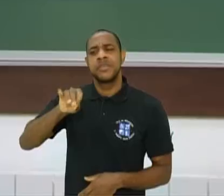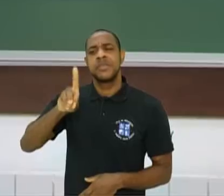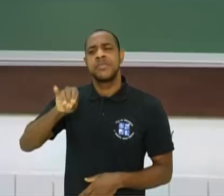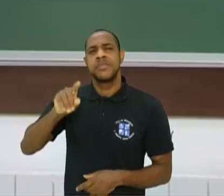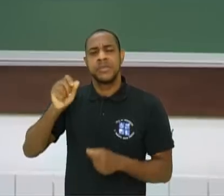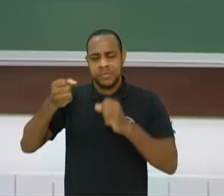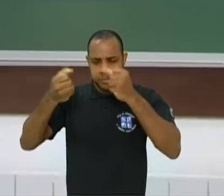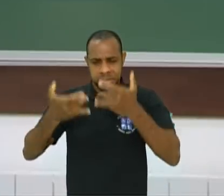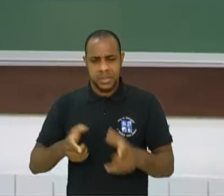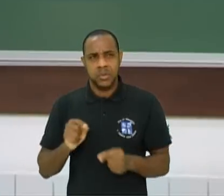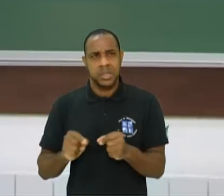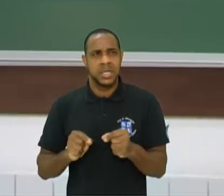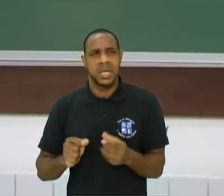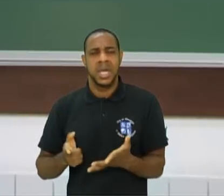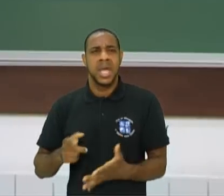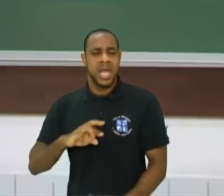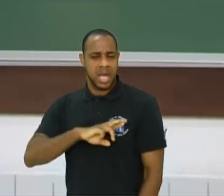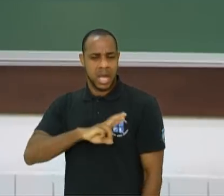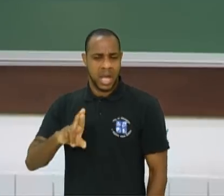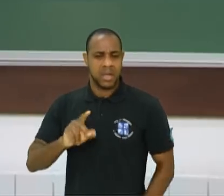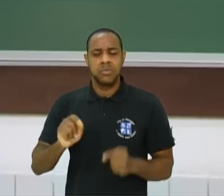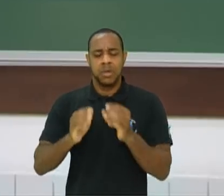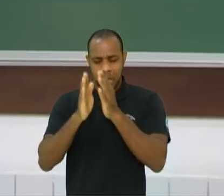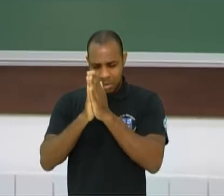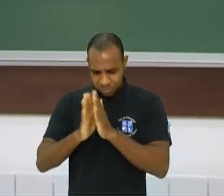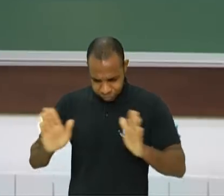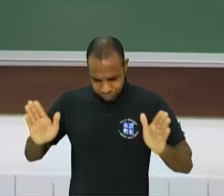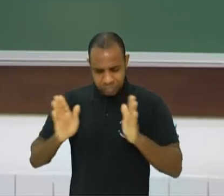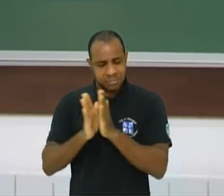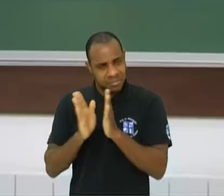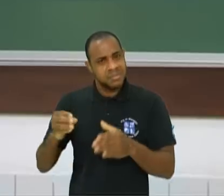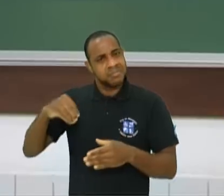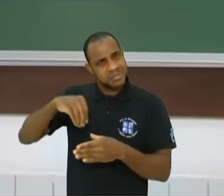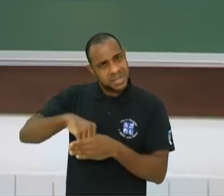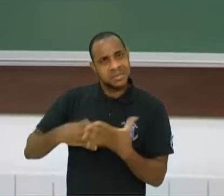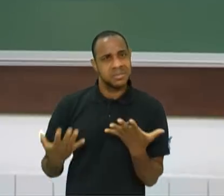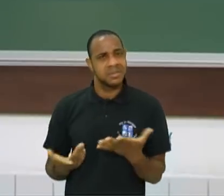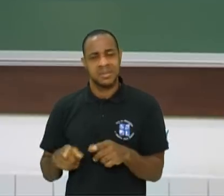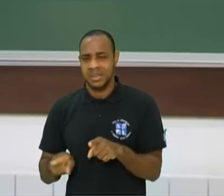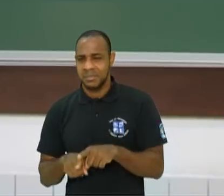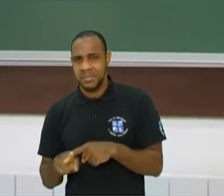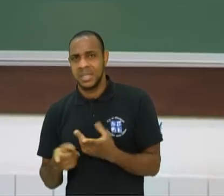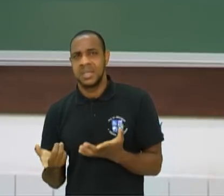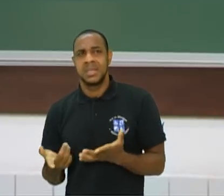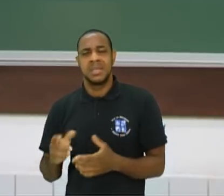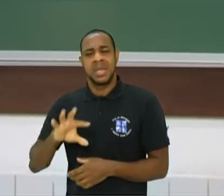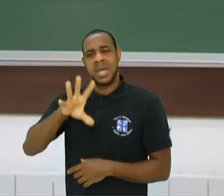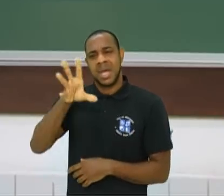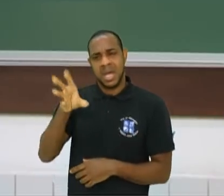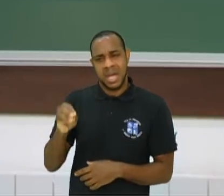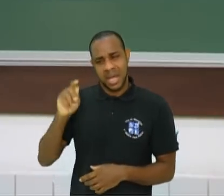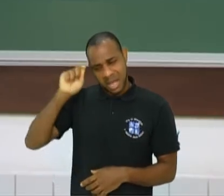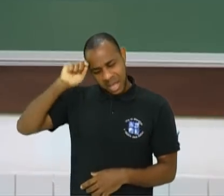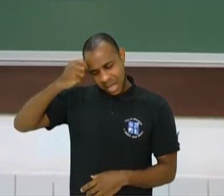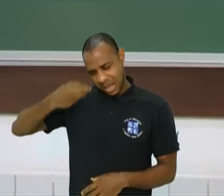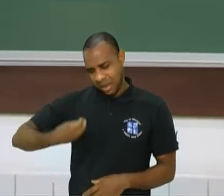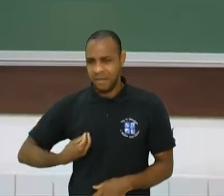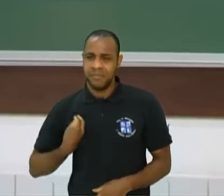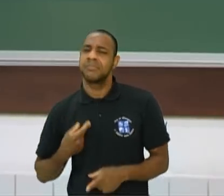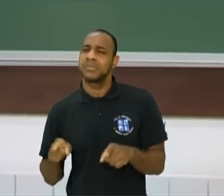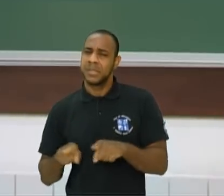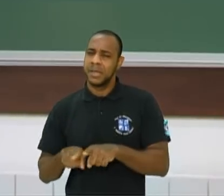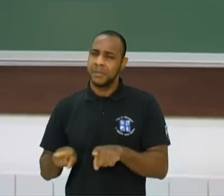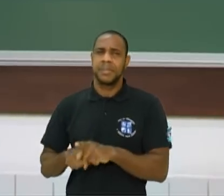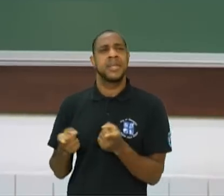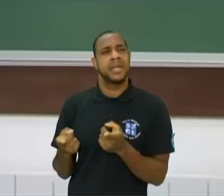dele com uma forma de arte ritual. Então ele trabalha a ancestralidade, né? Afrodescendente, a memória, enfim,